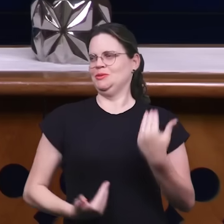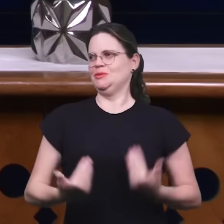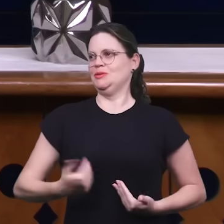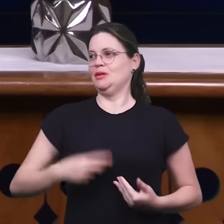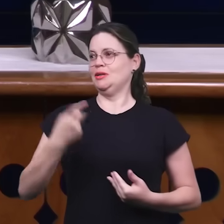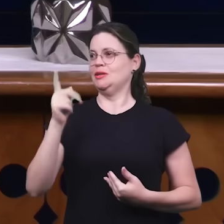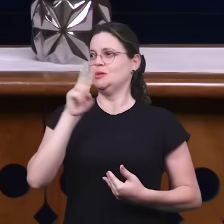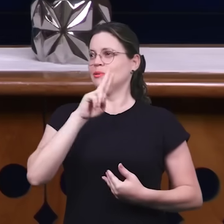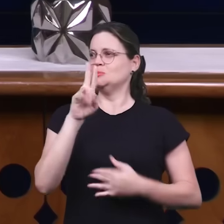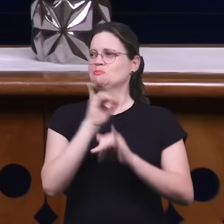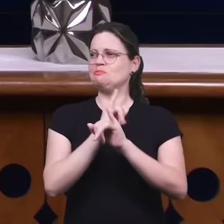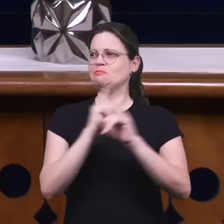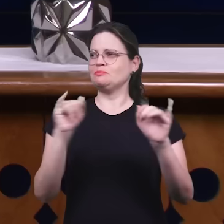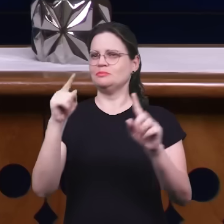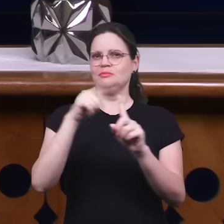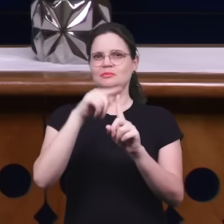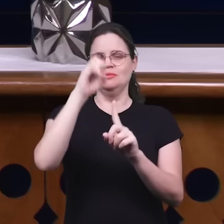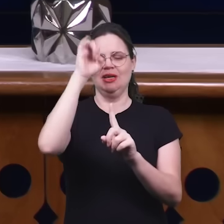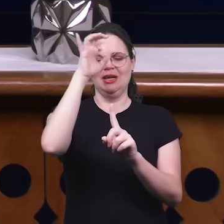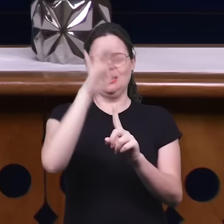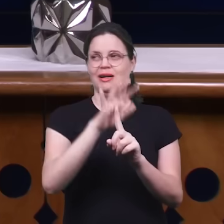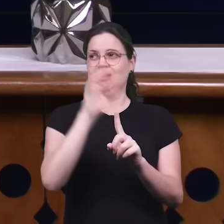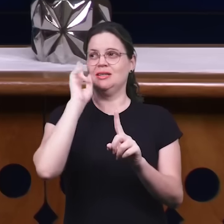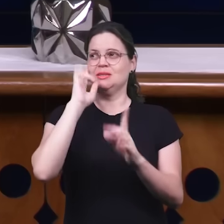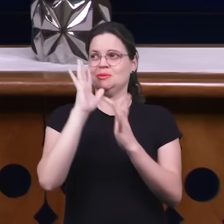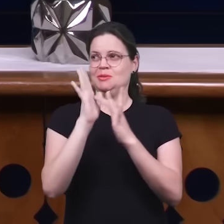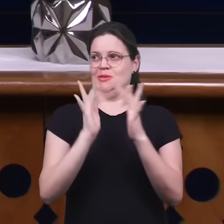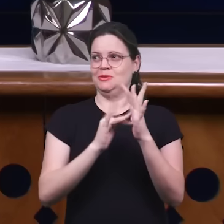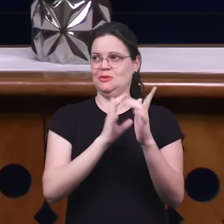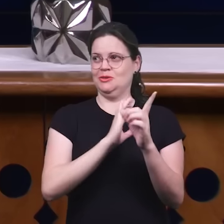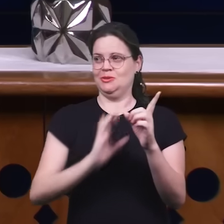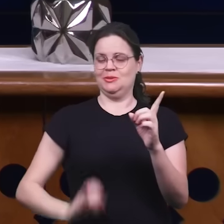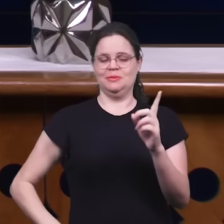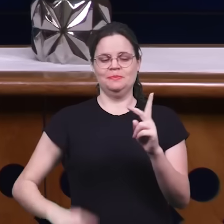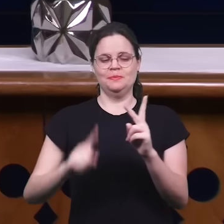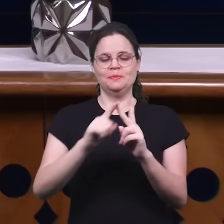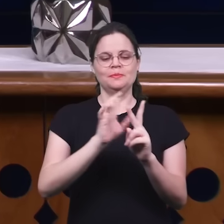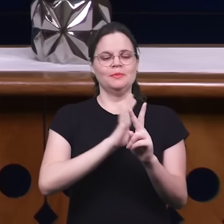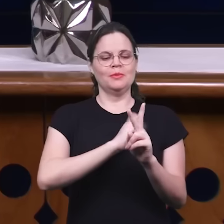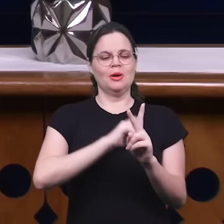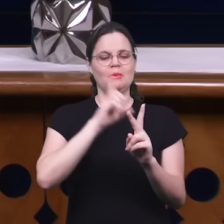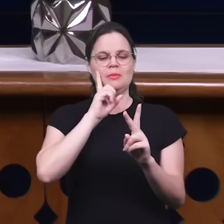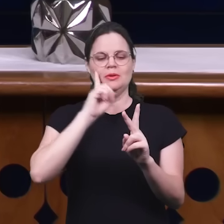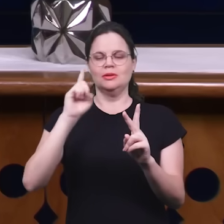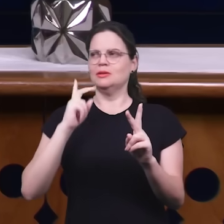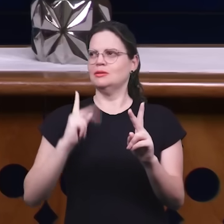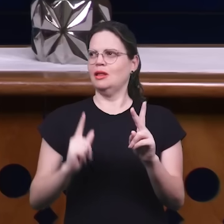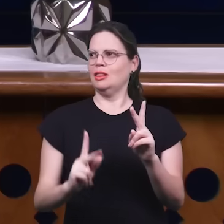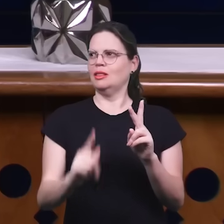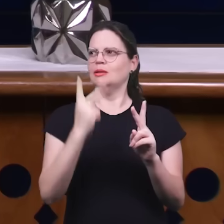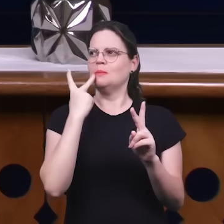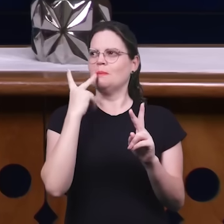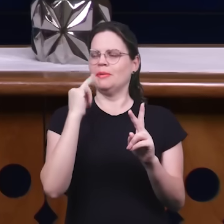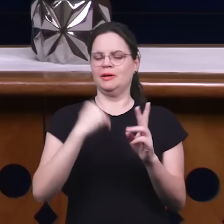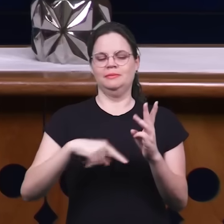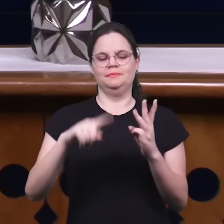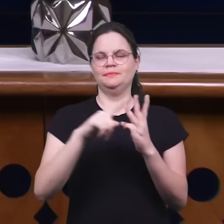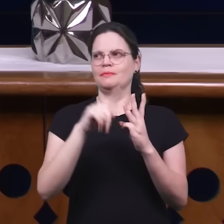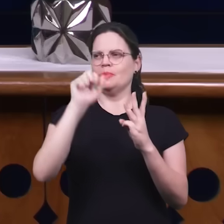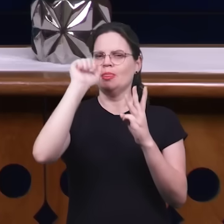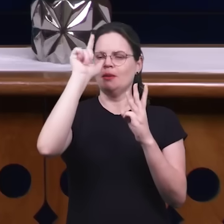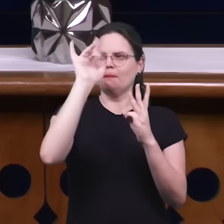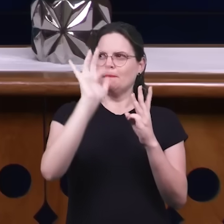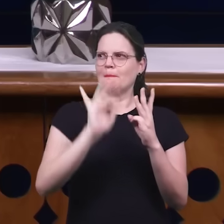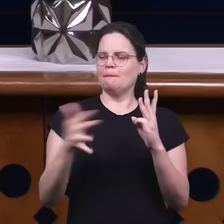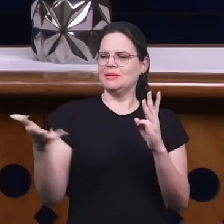em teu nome, ó Pai, dizemos que a graça do Senhor Jesus, o amor do nosso Deus e eterno Pai, e as